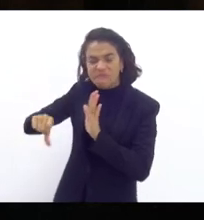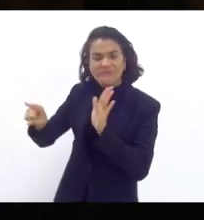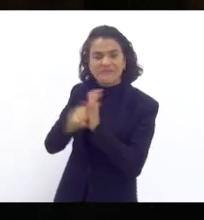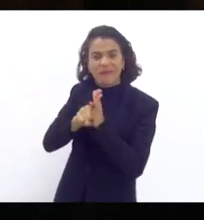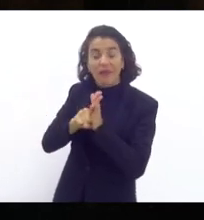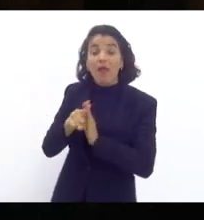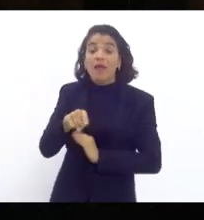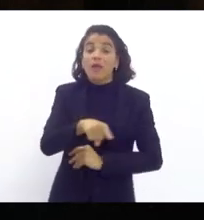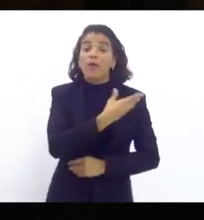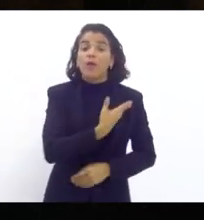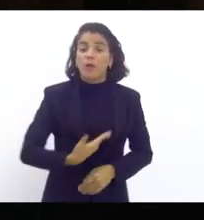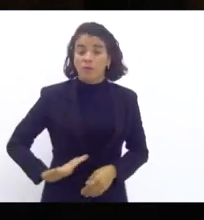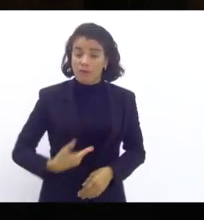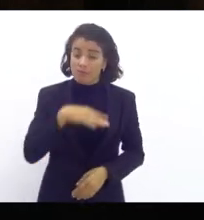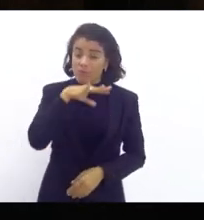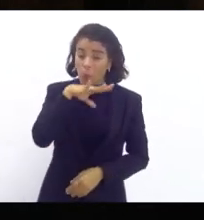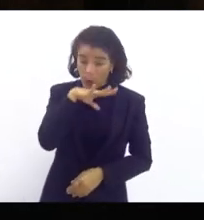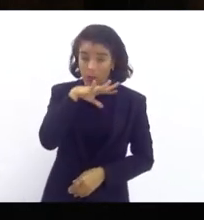E um governo